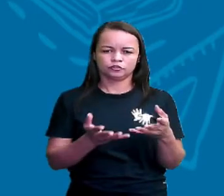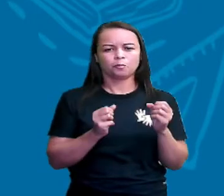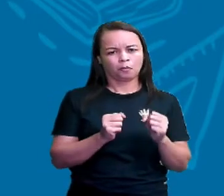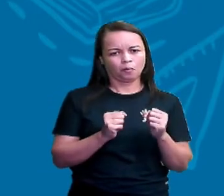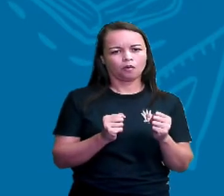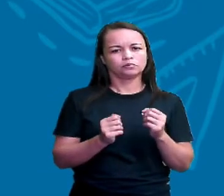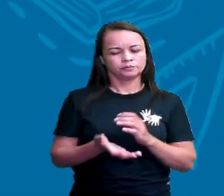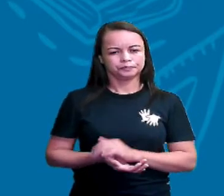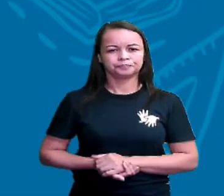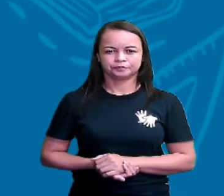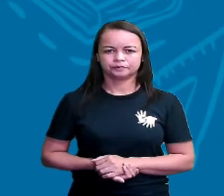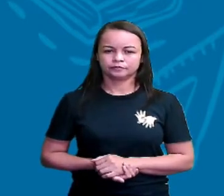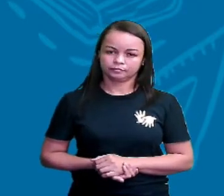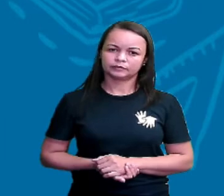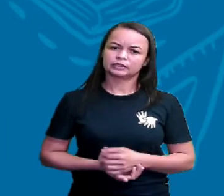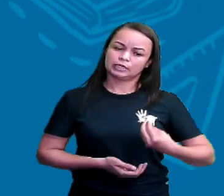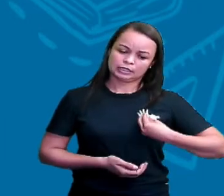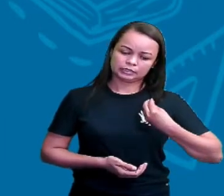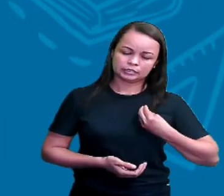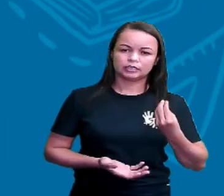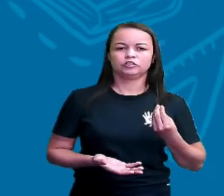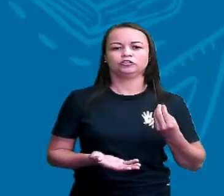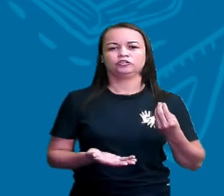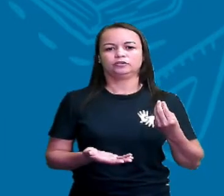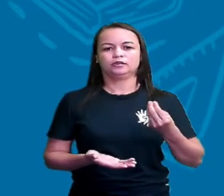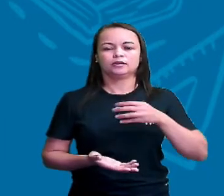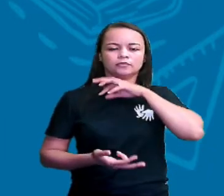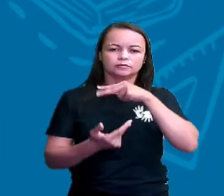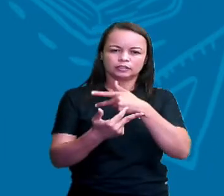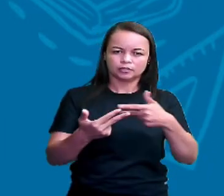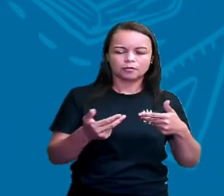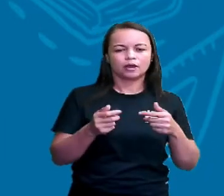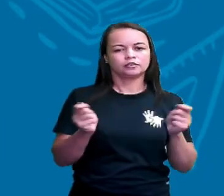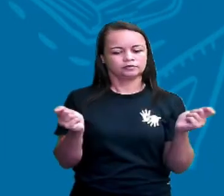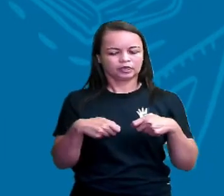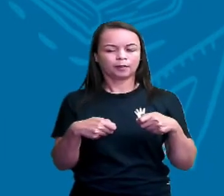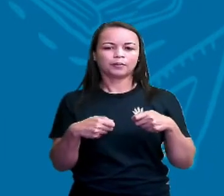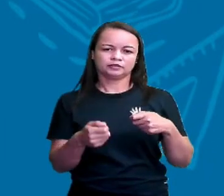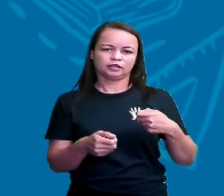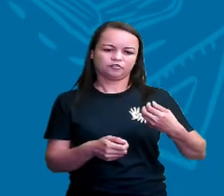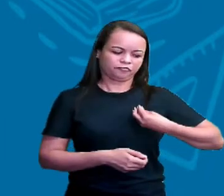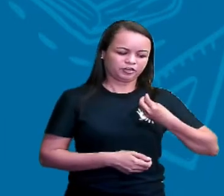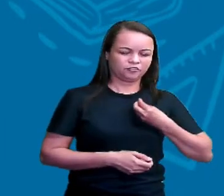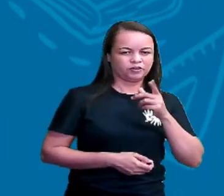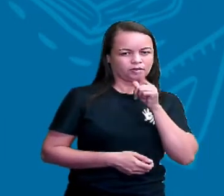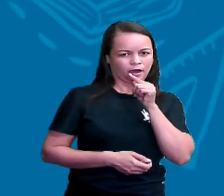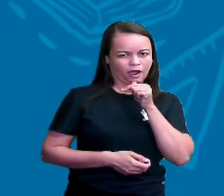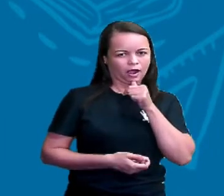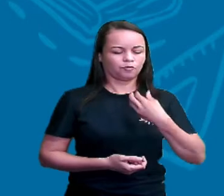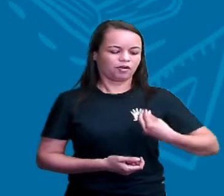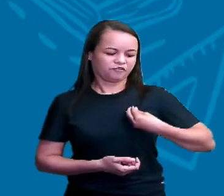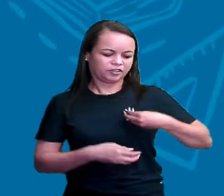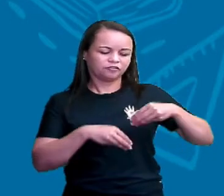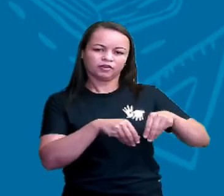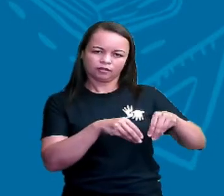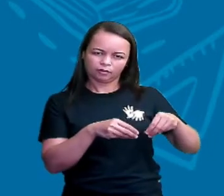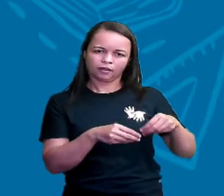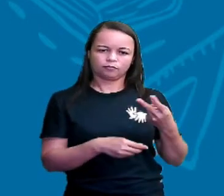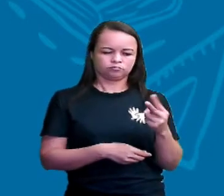certo? Podem sim, existem alguns animais que possuem essa capacidade de viverem na água e no solo, tá